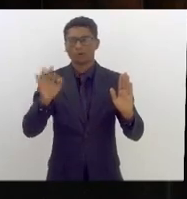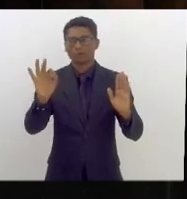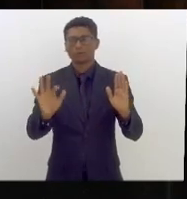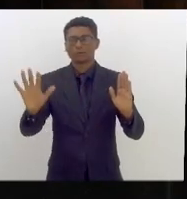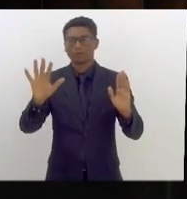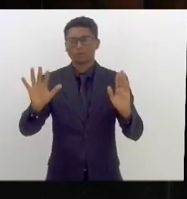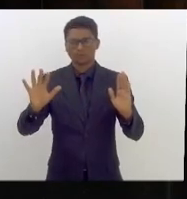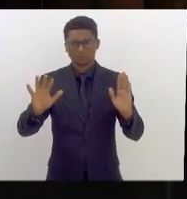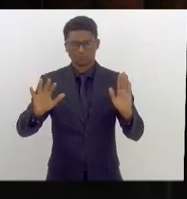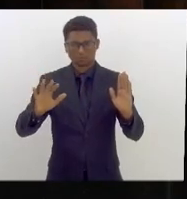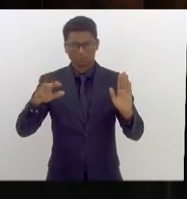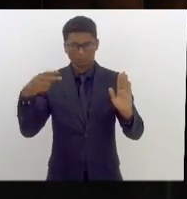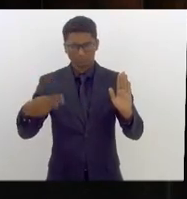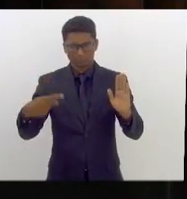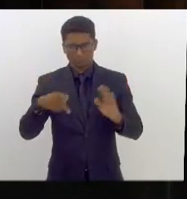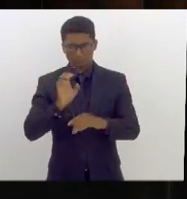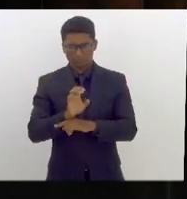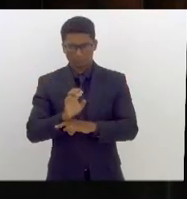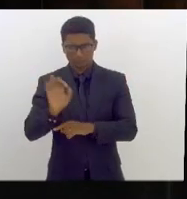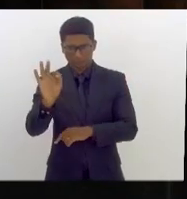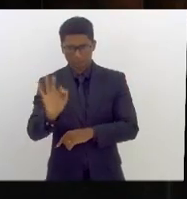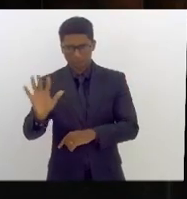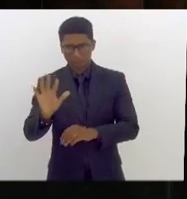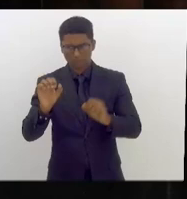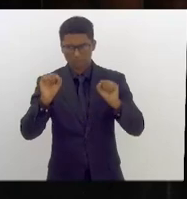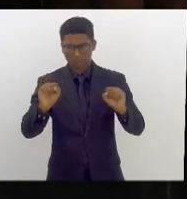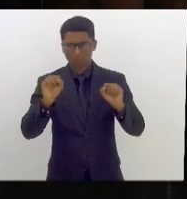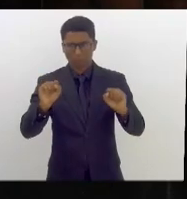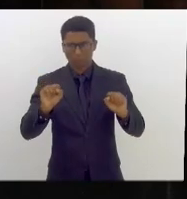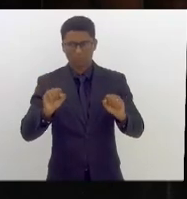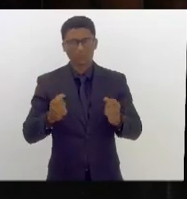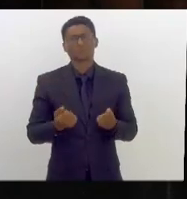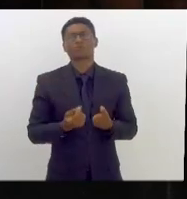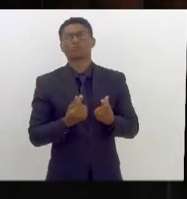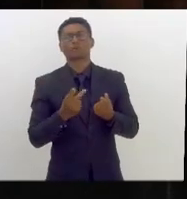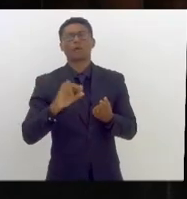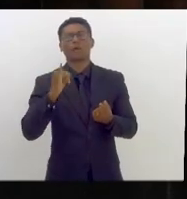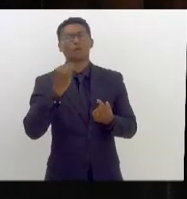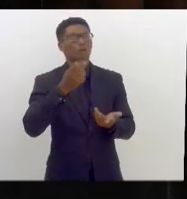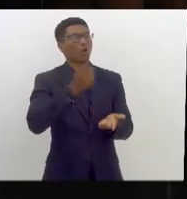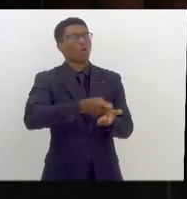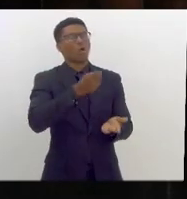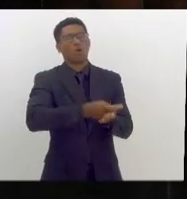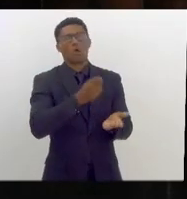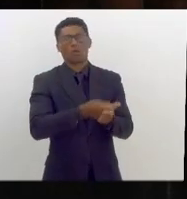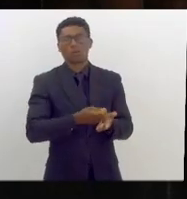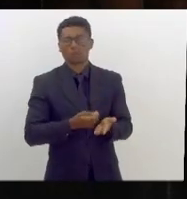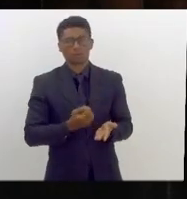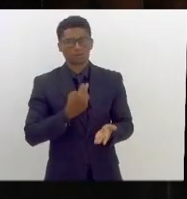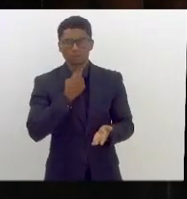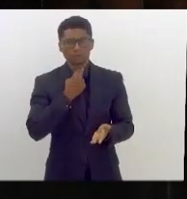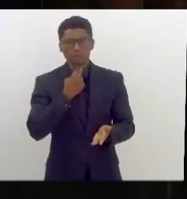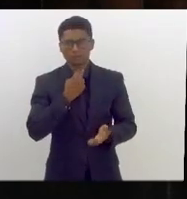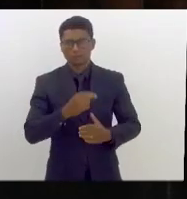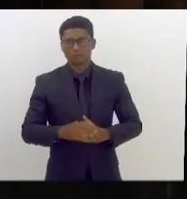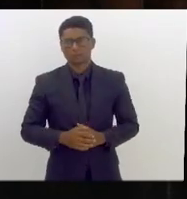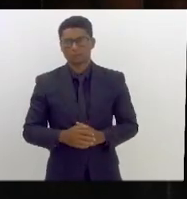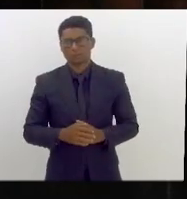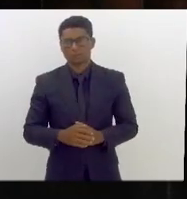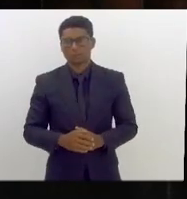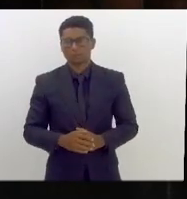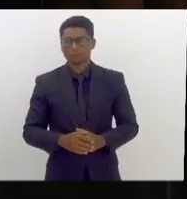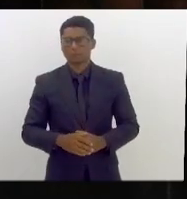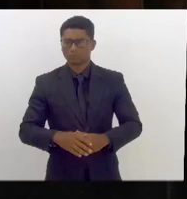nosso Estado. A União não pode ser o agiota dos Estados dessa federação. Então, é